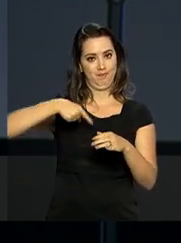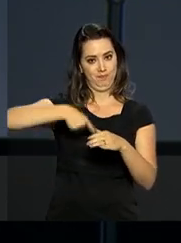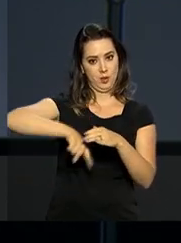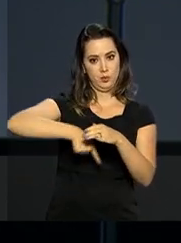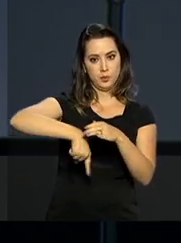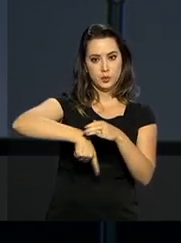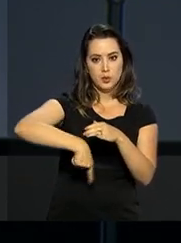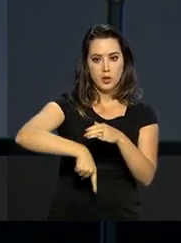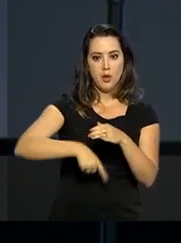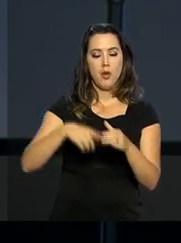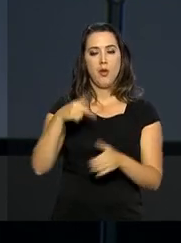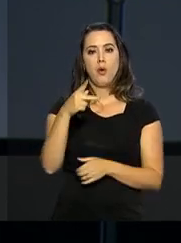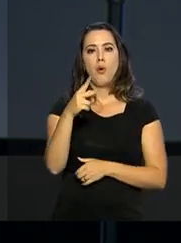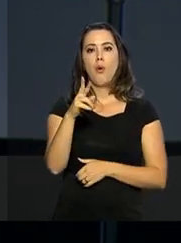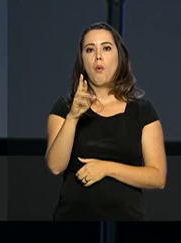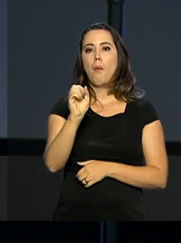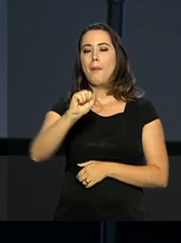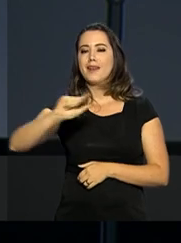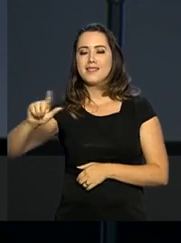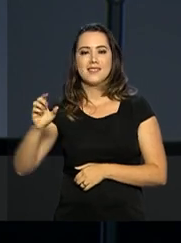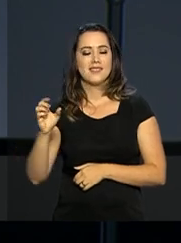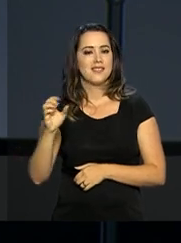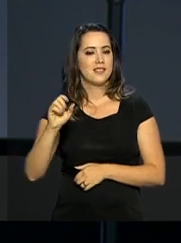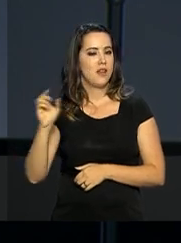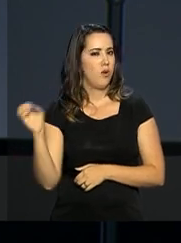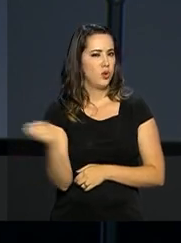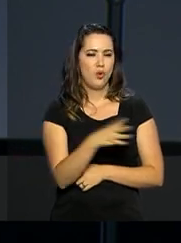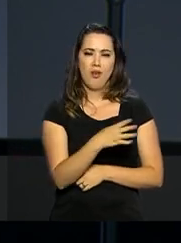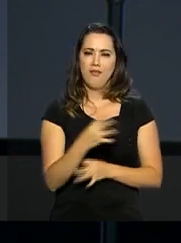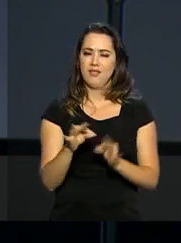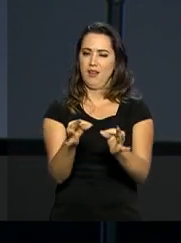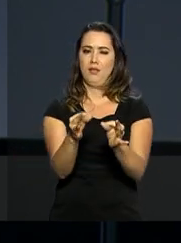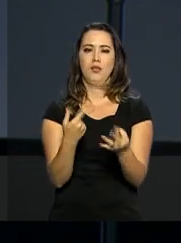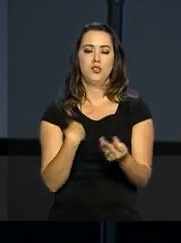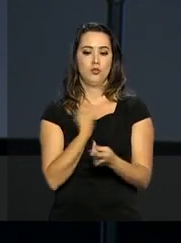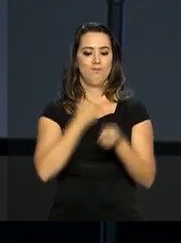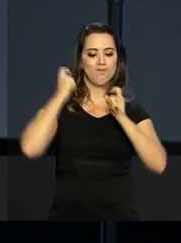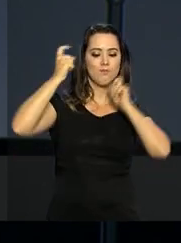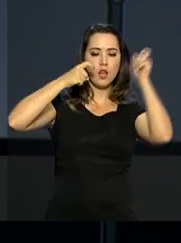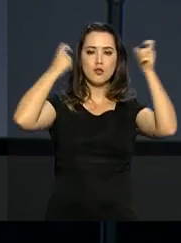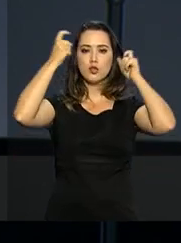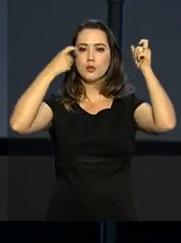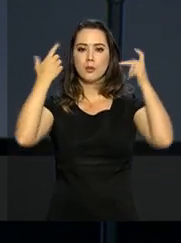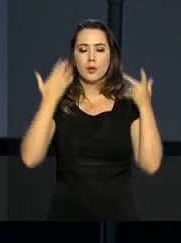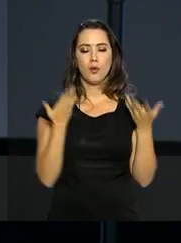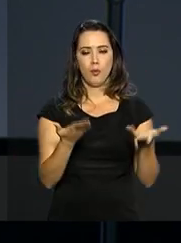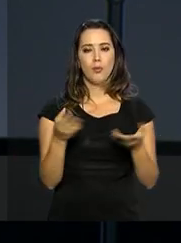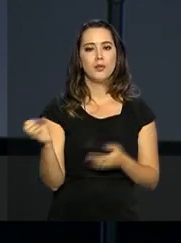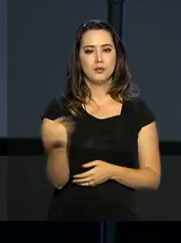importante fronteira de inovação tecnológica. E como nós estamos preocupadíssimos com a inovação tecnológica,